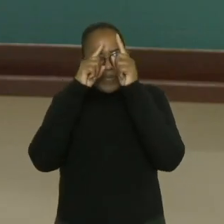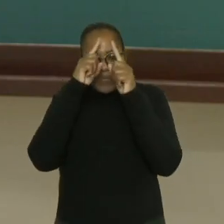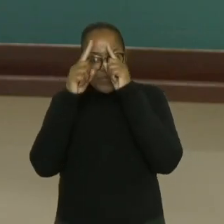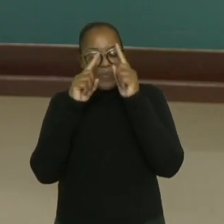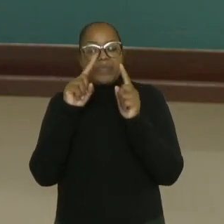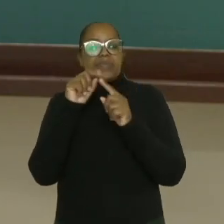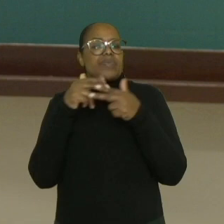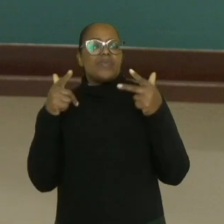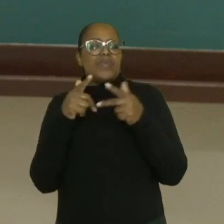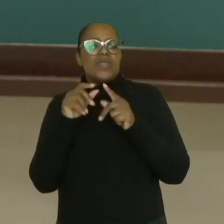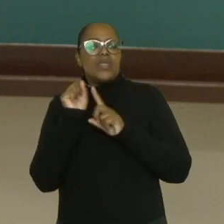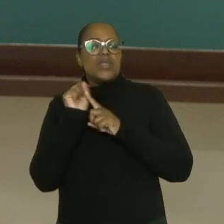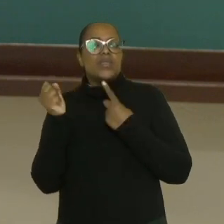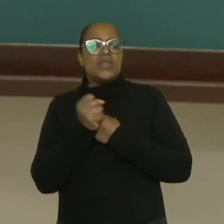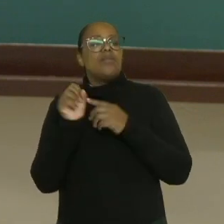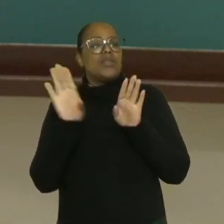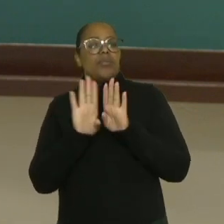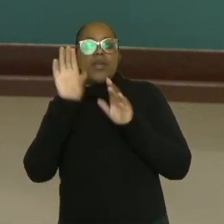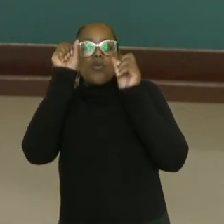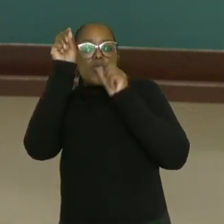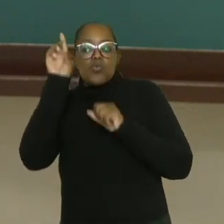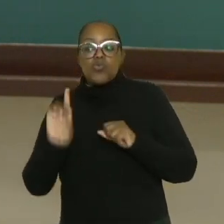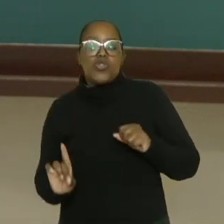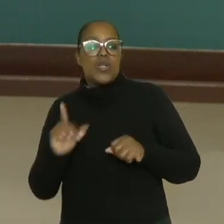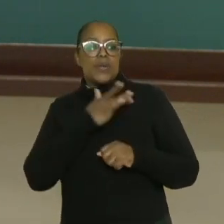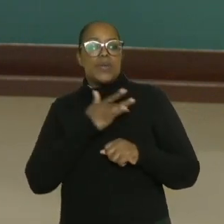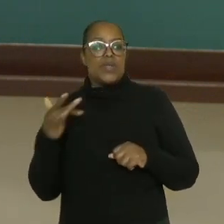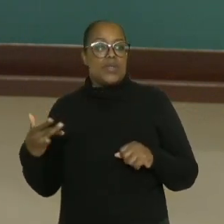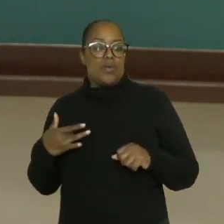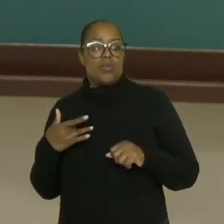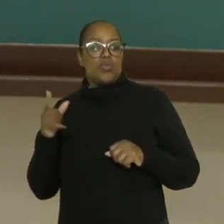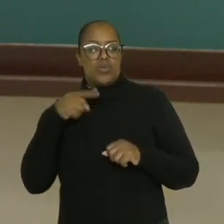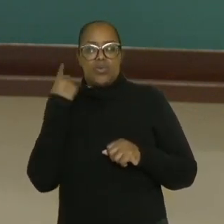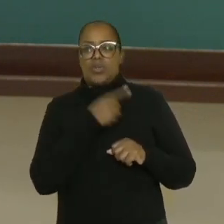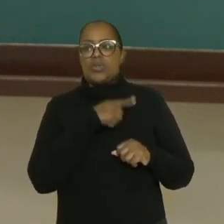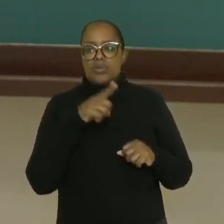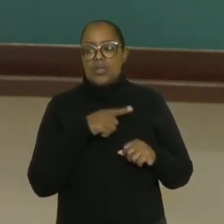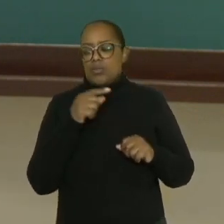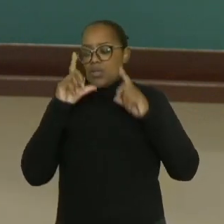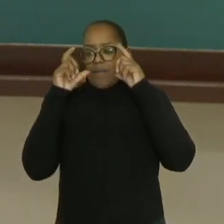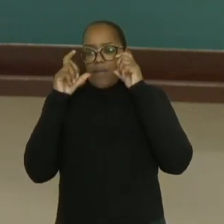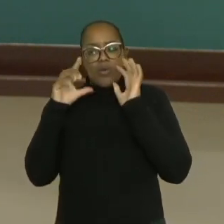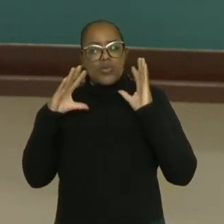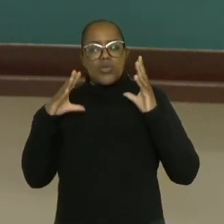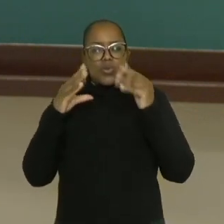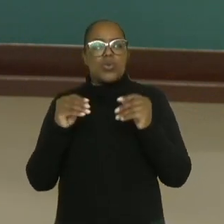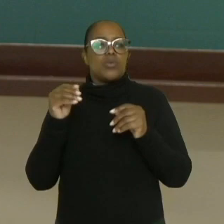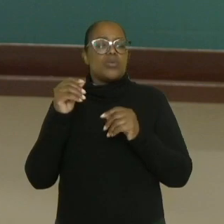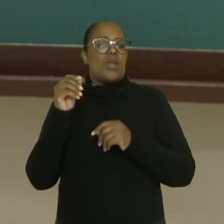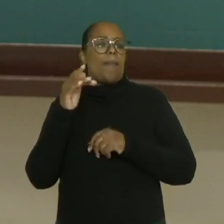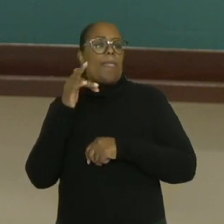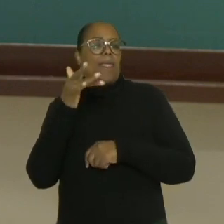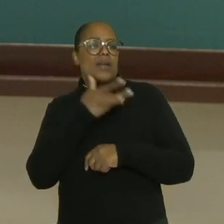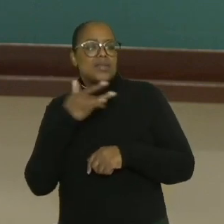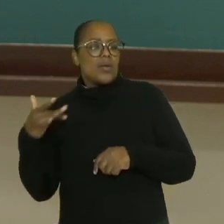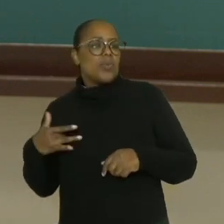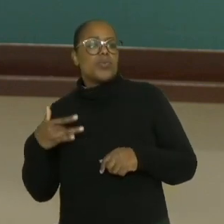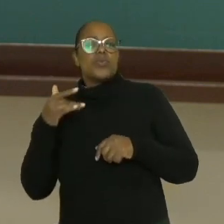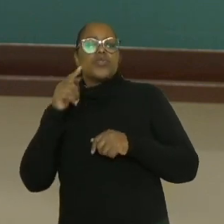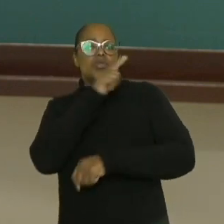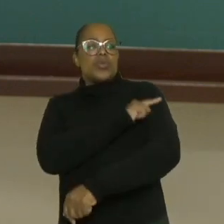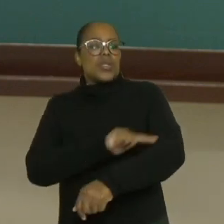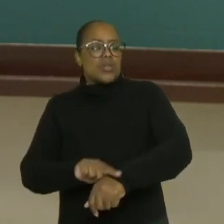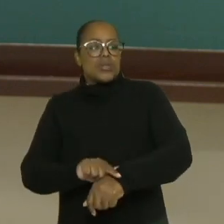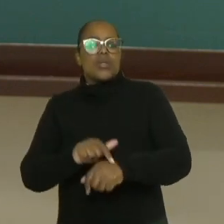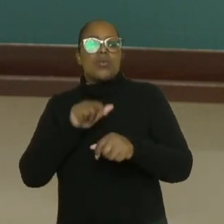social. A saúde também, né? Aqui nessa imagem nós temos todos os direitos sociais. Saúde, educação, alimentação,